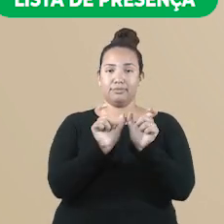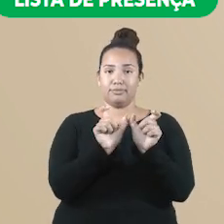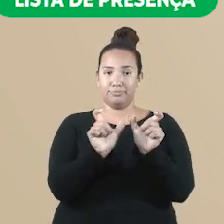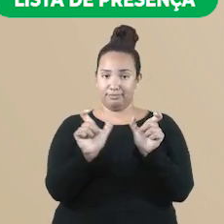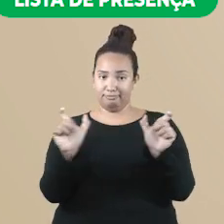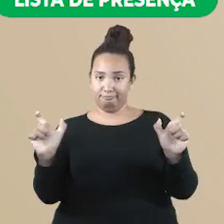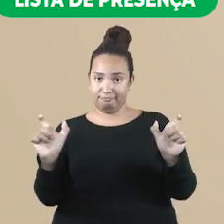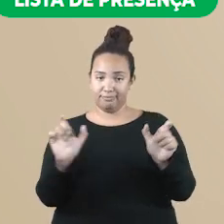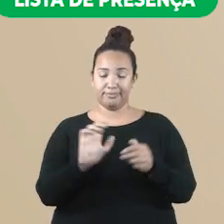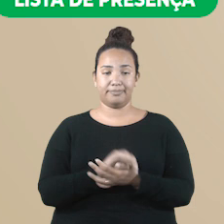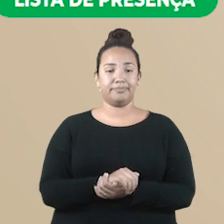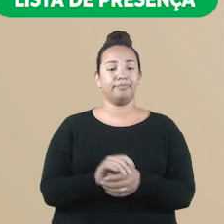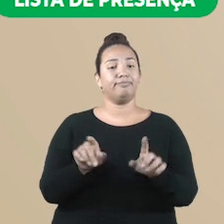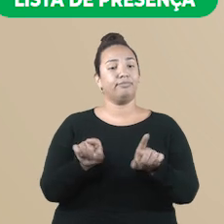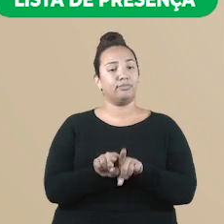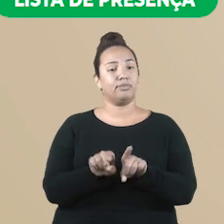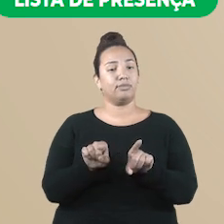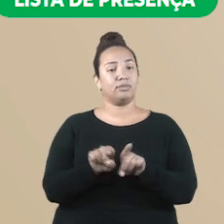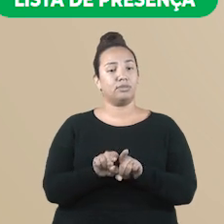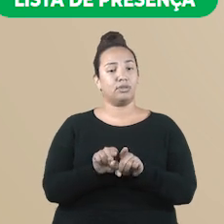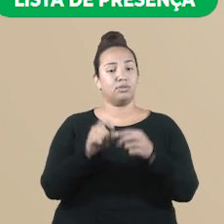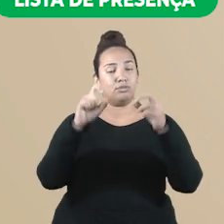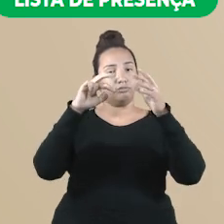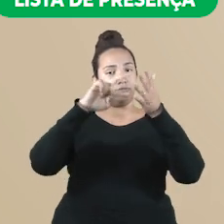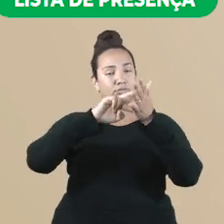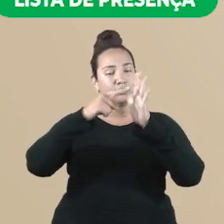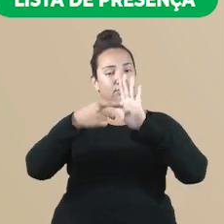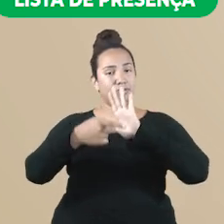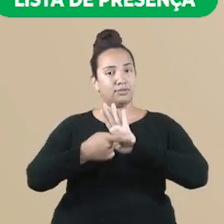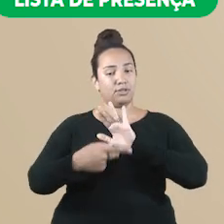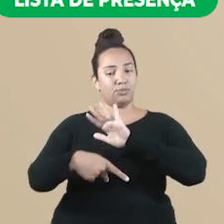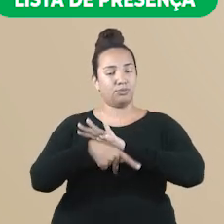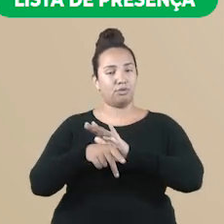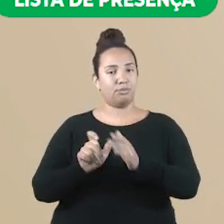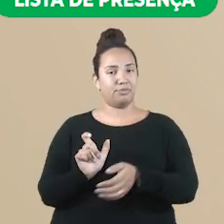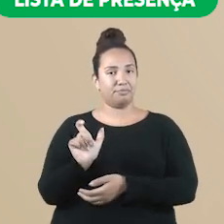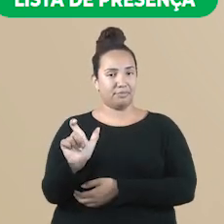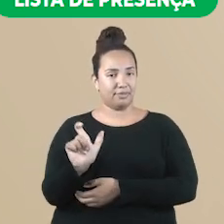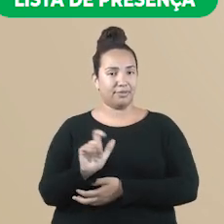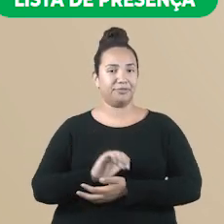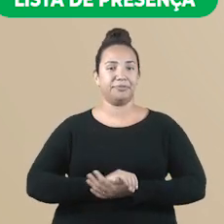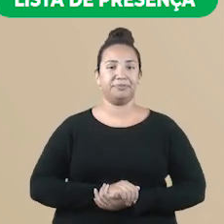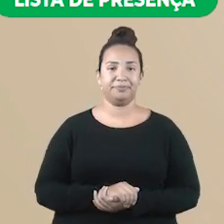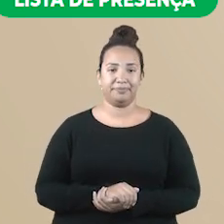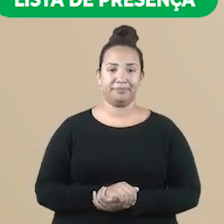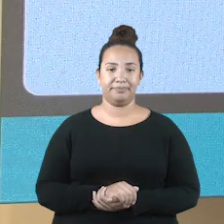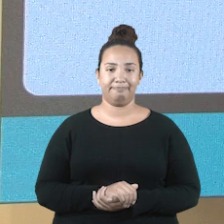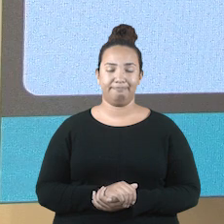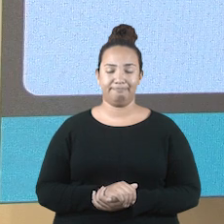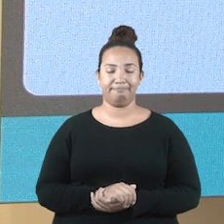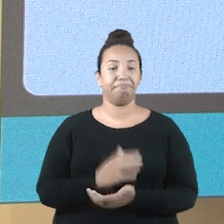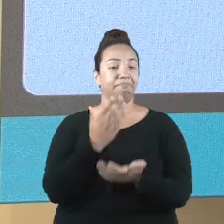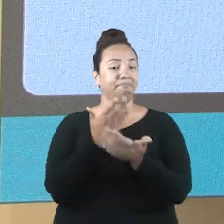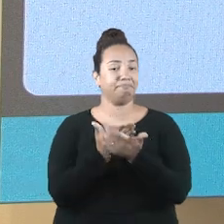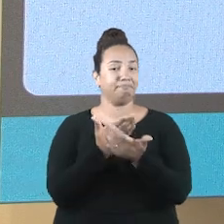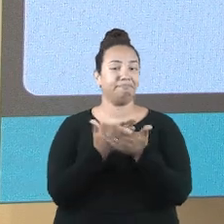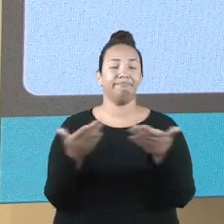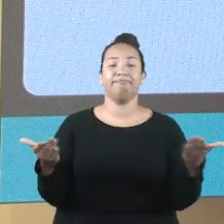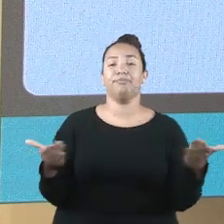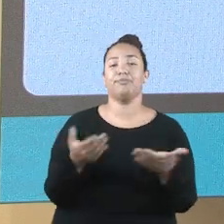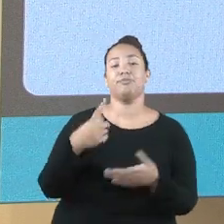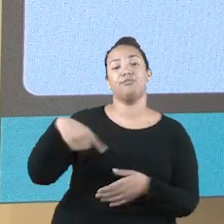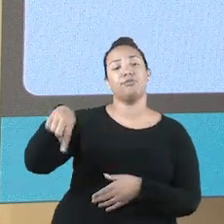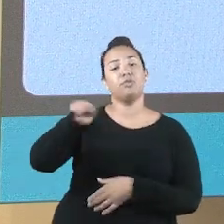separação silábica e a acepção, ou seja, os significados. Na aula de